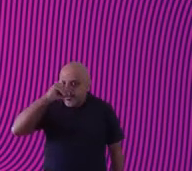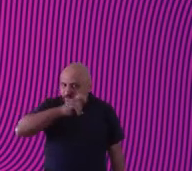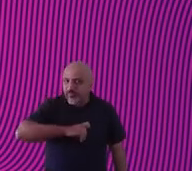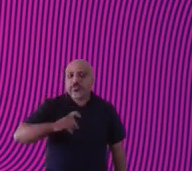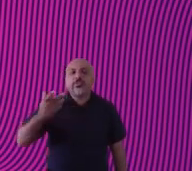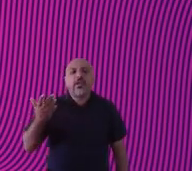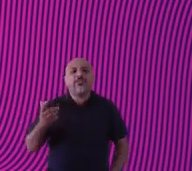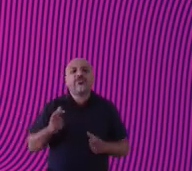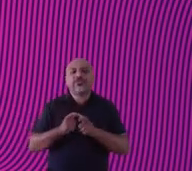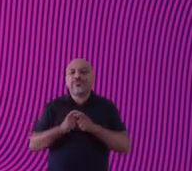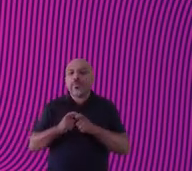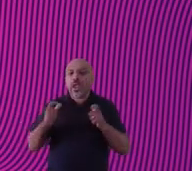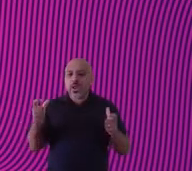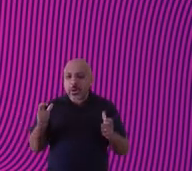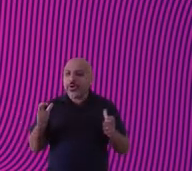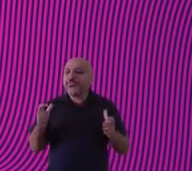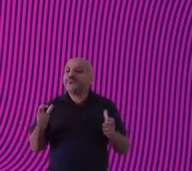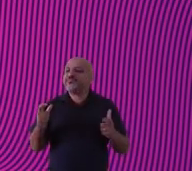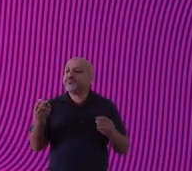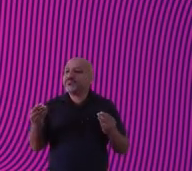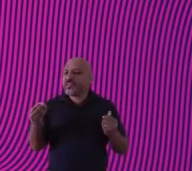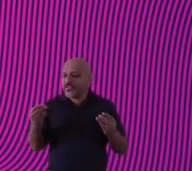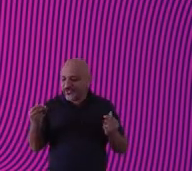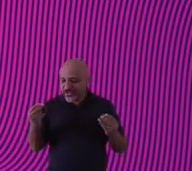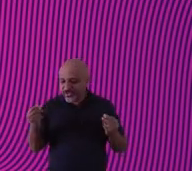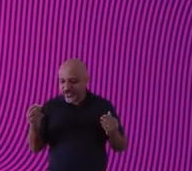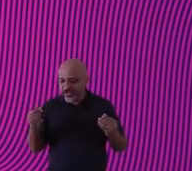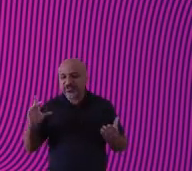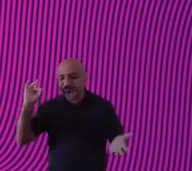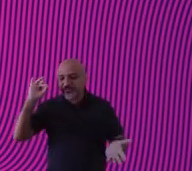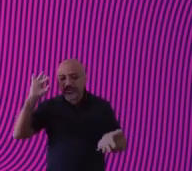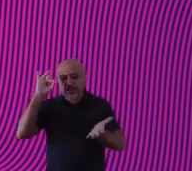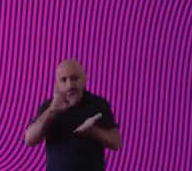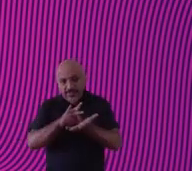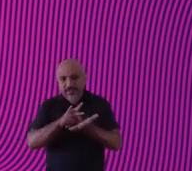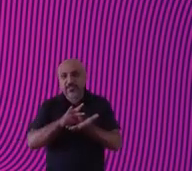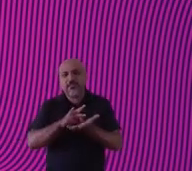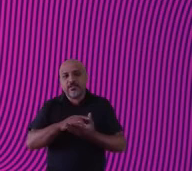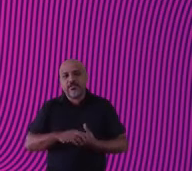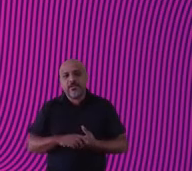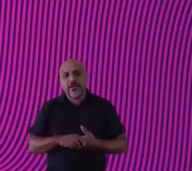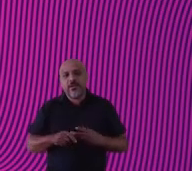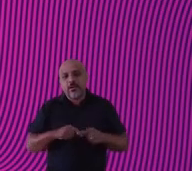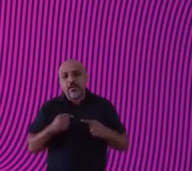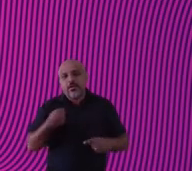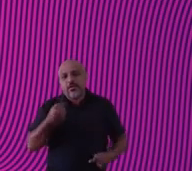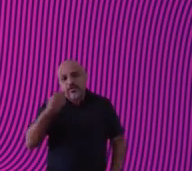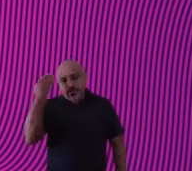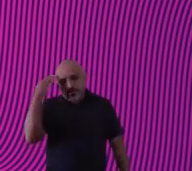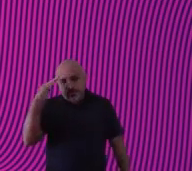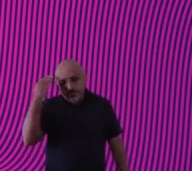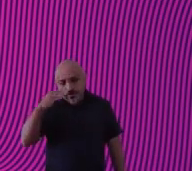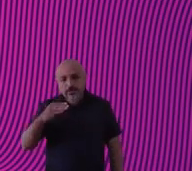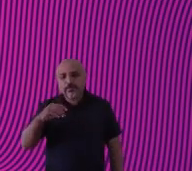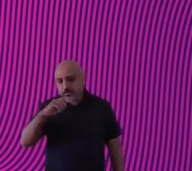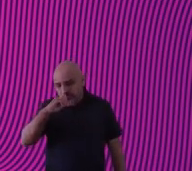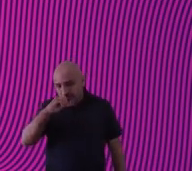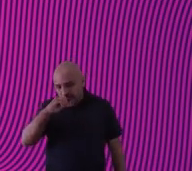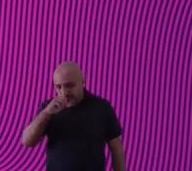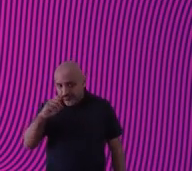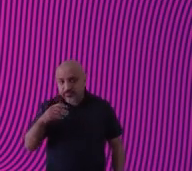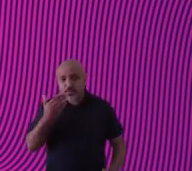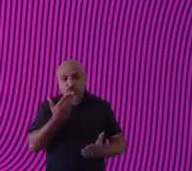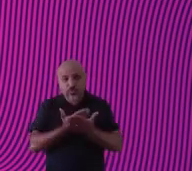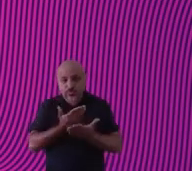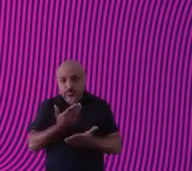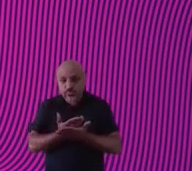maior de Tite validação né mas eu entendo eu só queria completar aqui o estudo